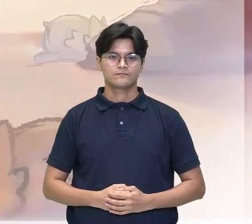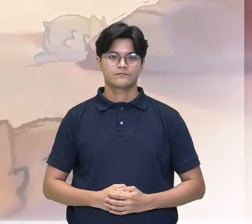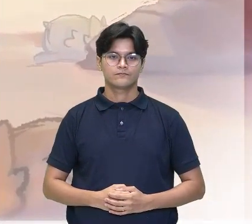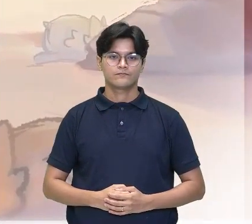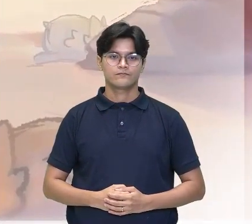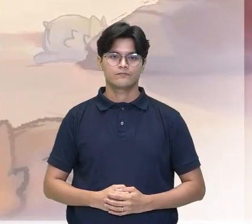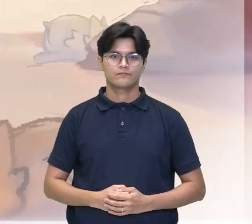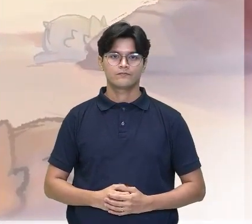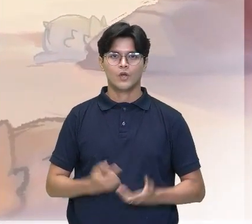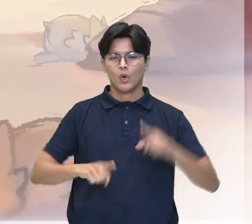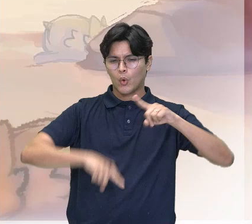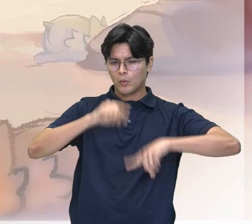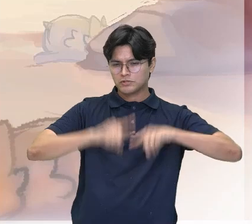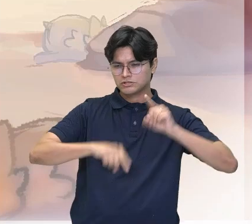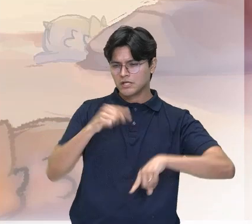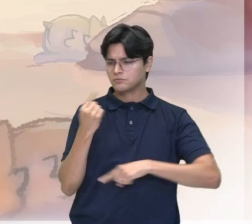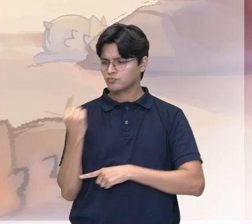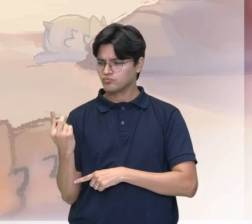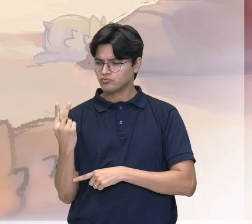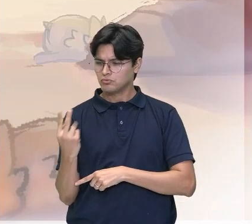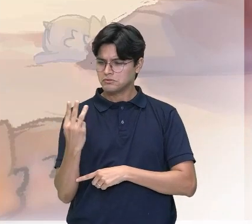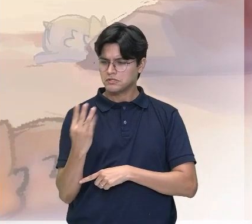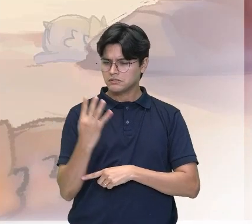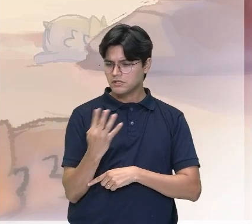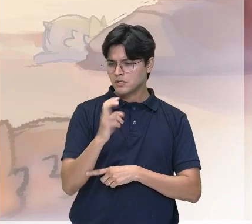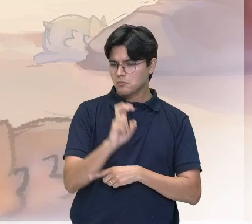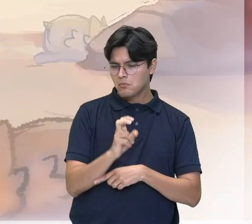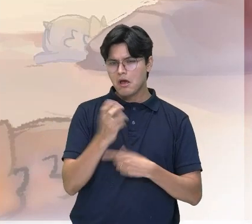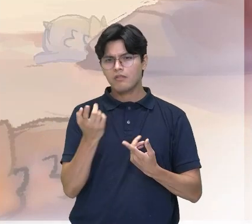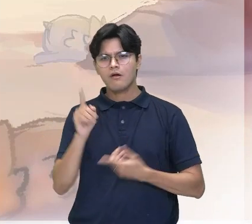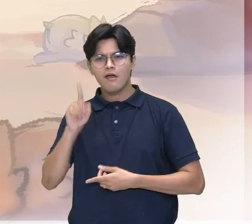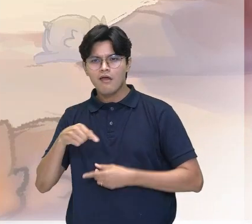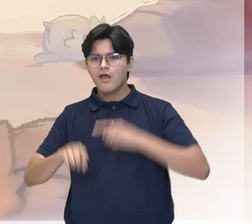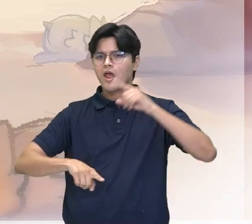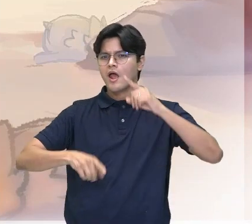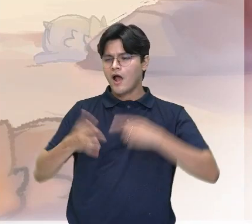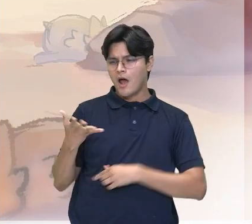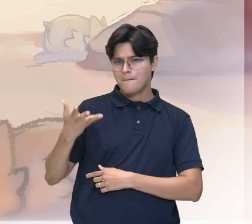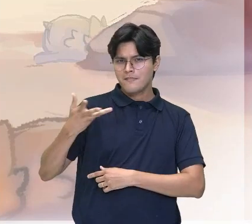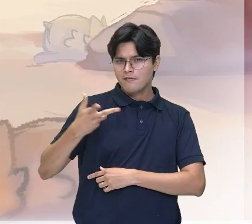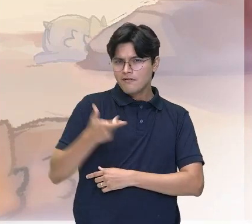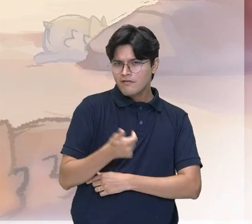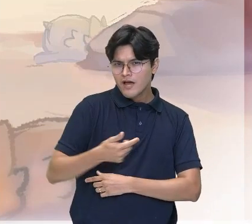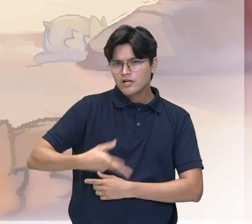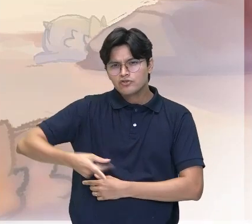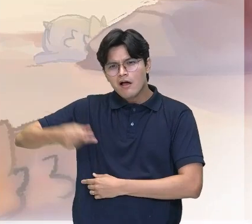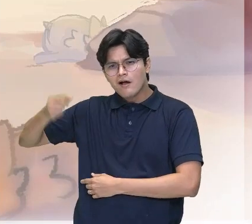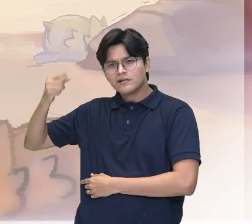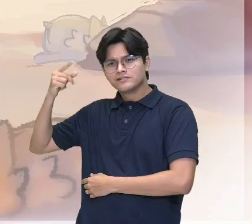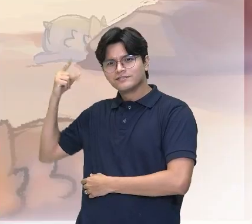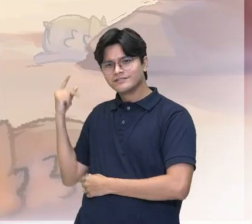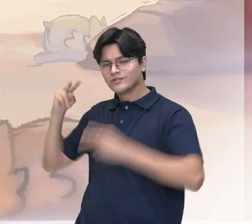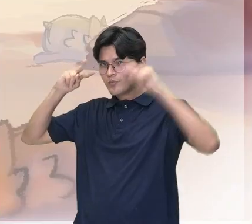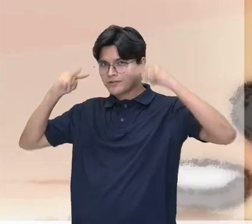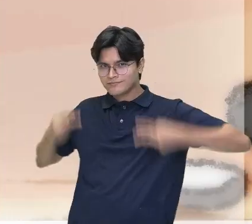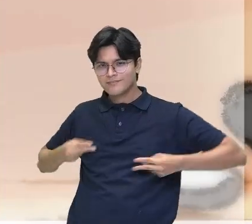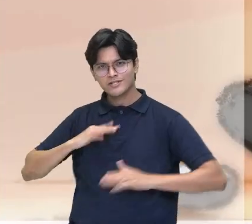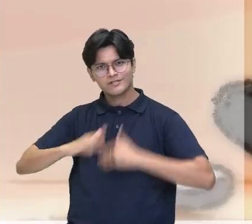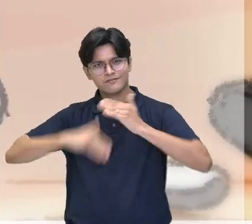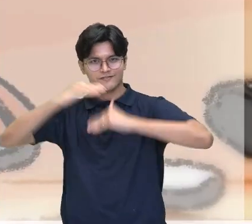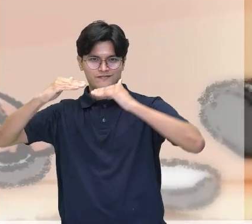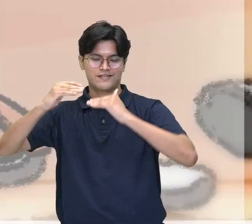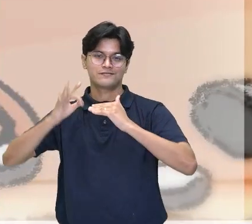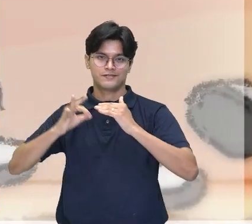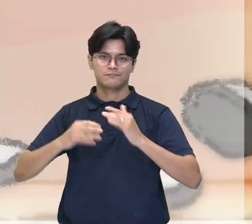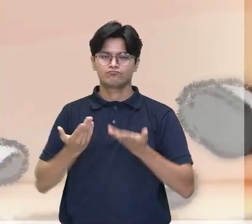Contar objetos é uma das habilidades mais antigas desenvolvidas pela humanidade, datando de milhares de anos.